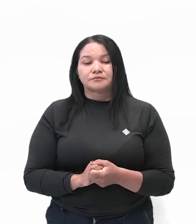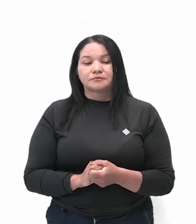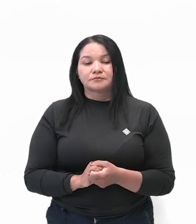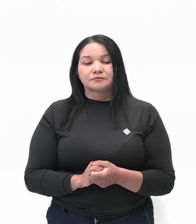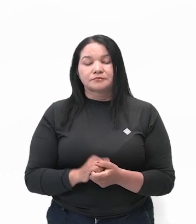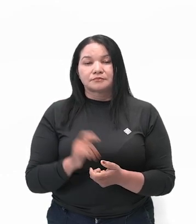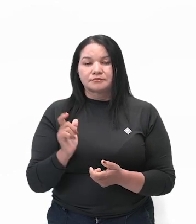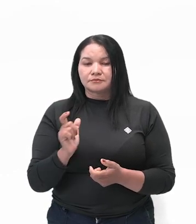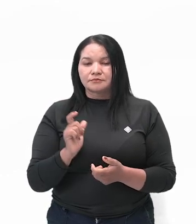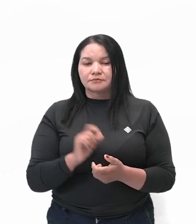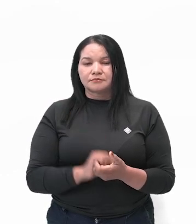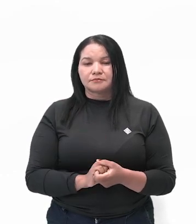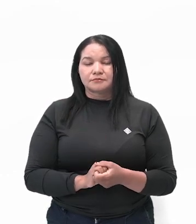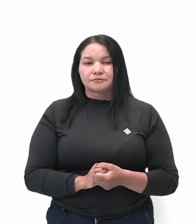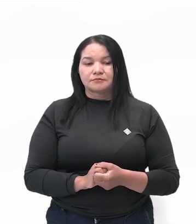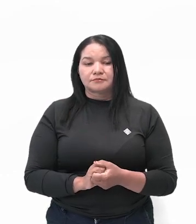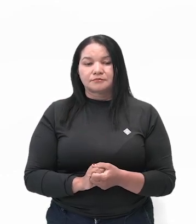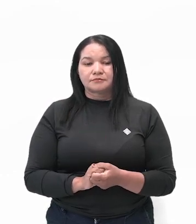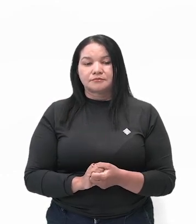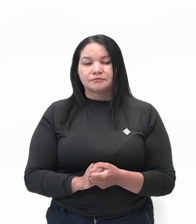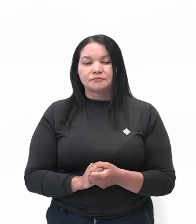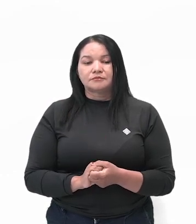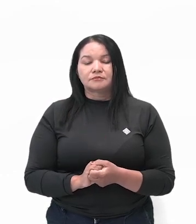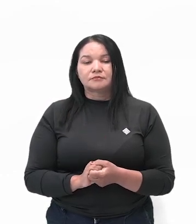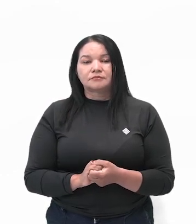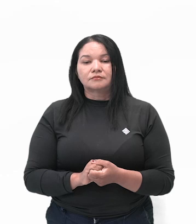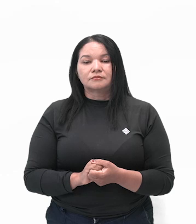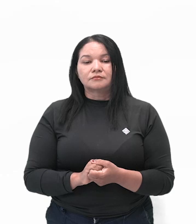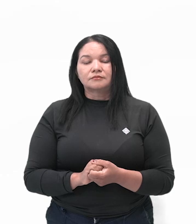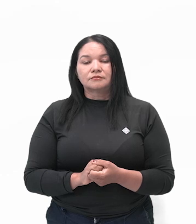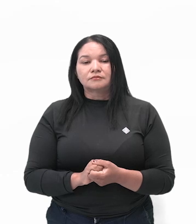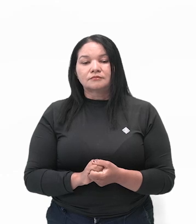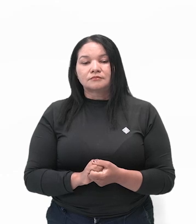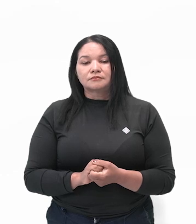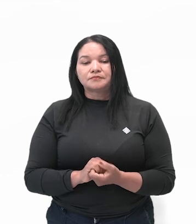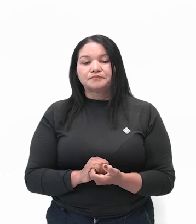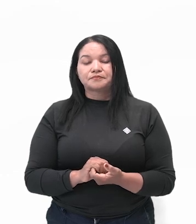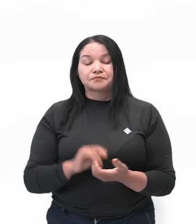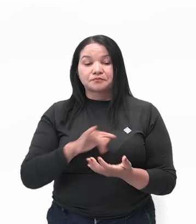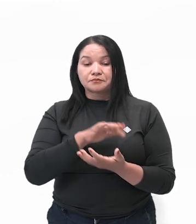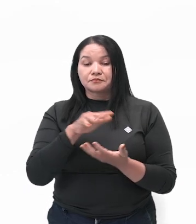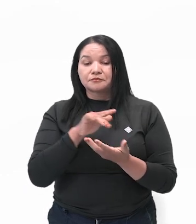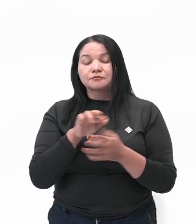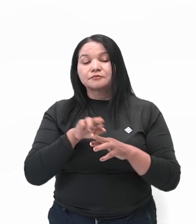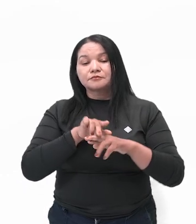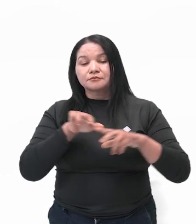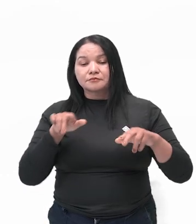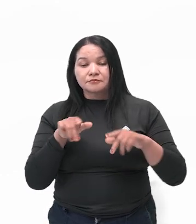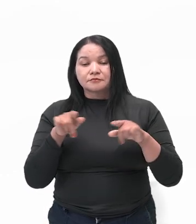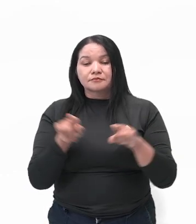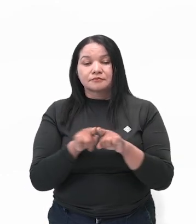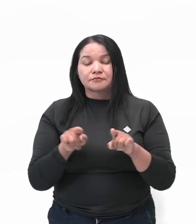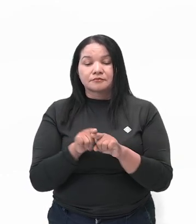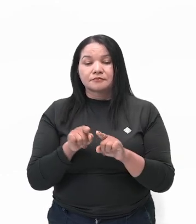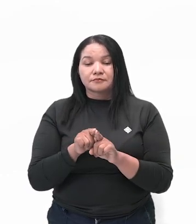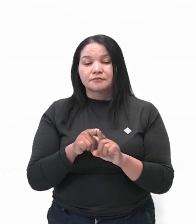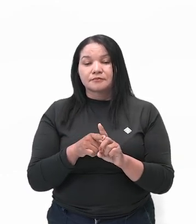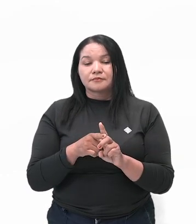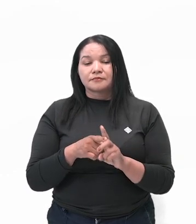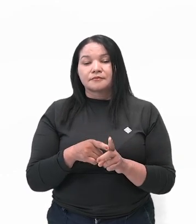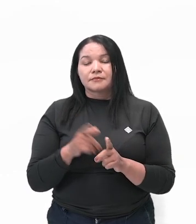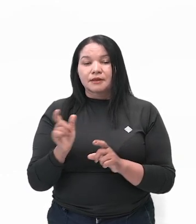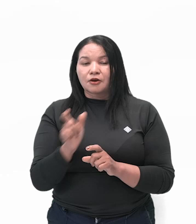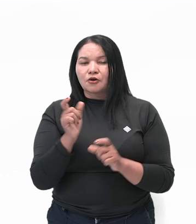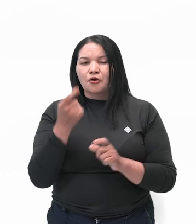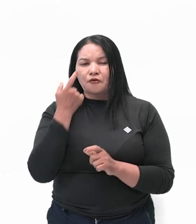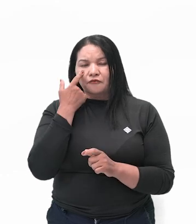biodiversidade, communities, indigenous e assim em diante. Observem essas